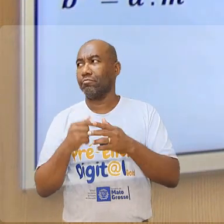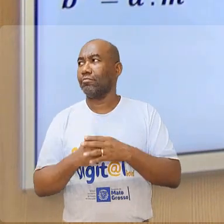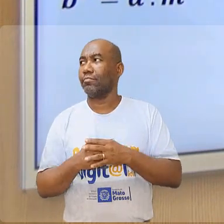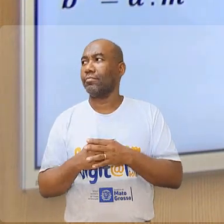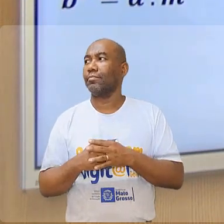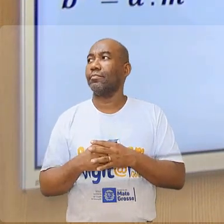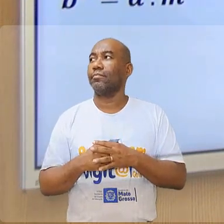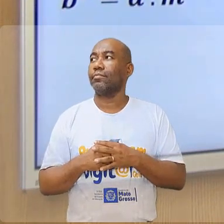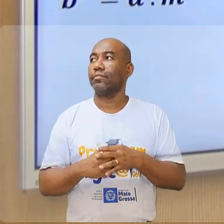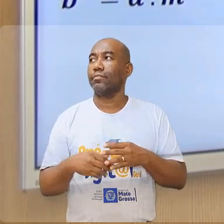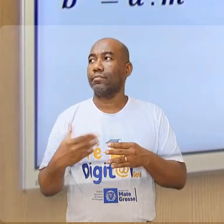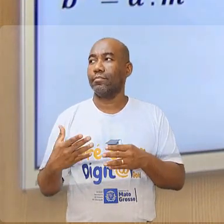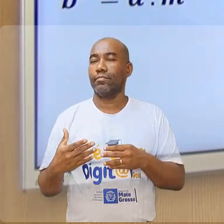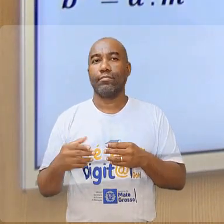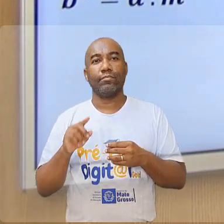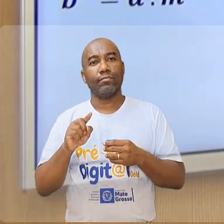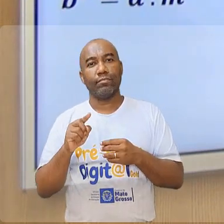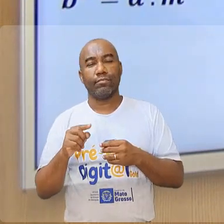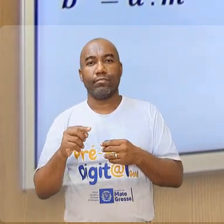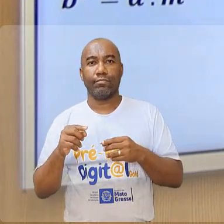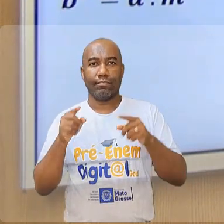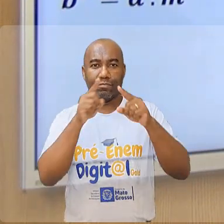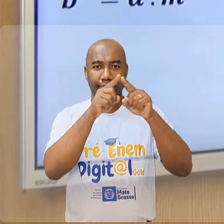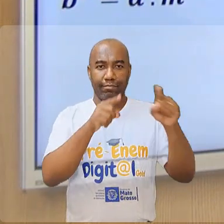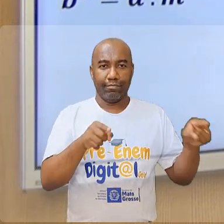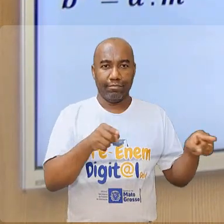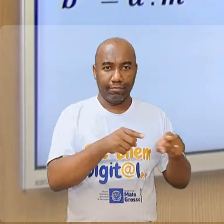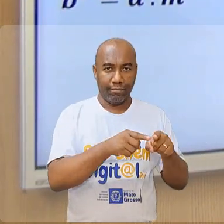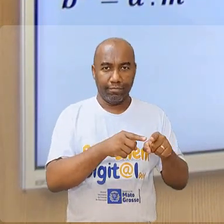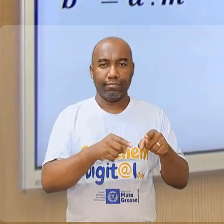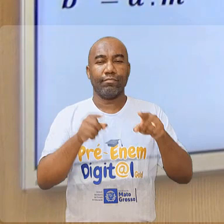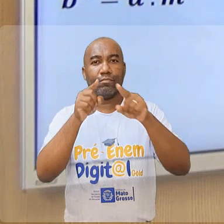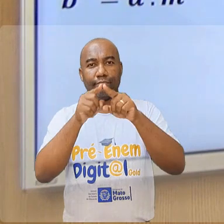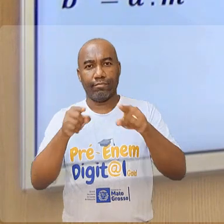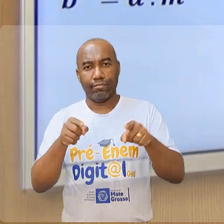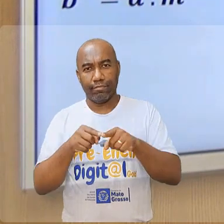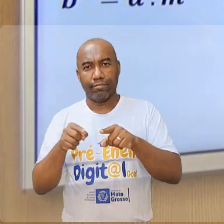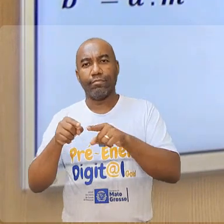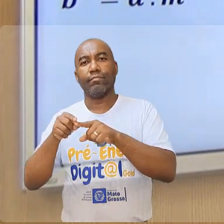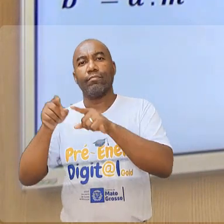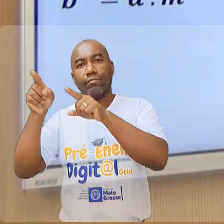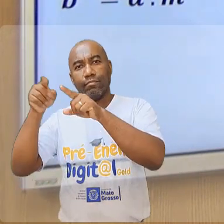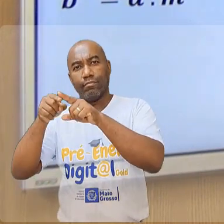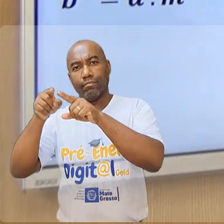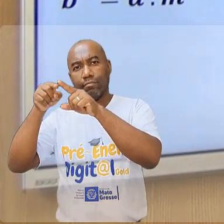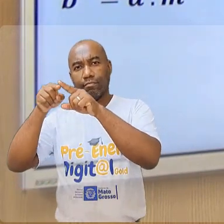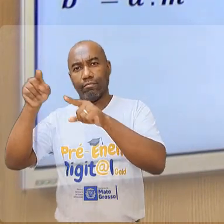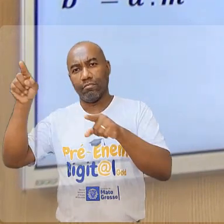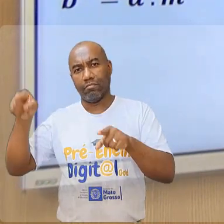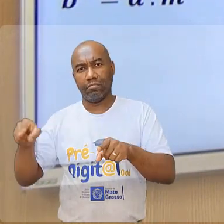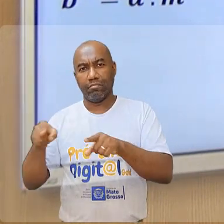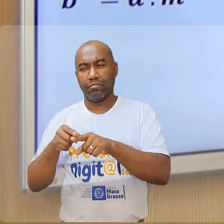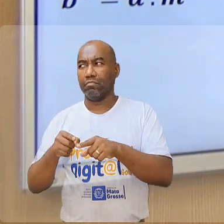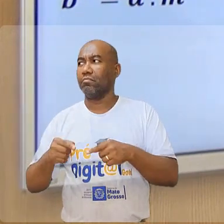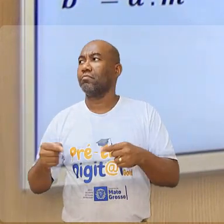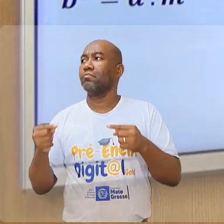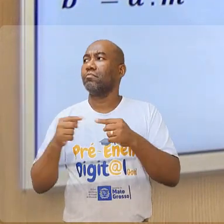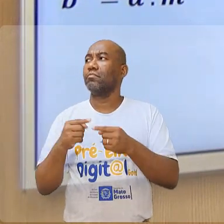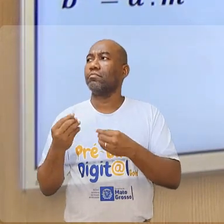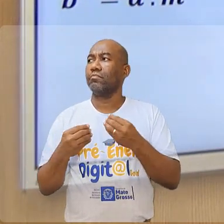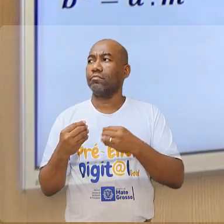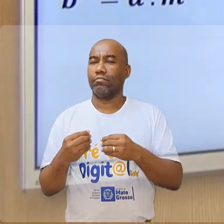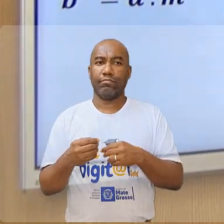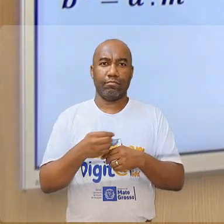quem é segunda relação é o triângulo grande e o termo pequeno ali ó marcadinho para você e vamos lá